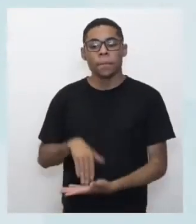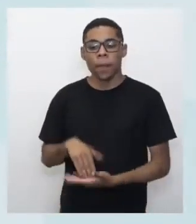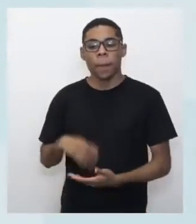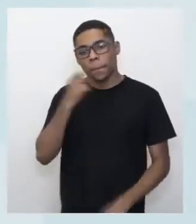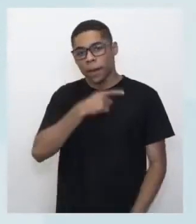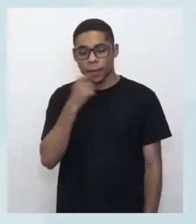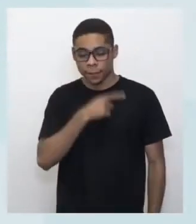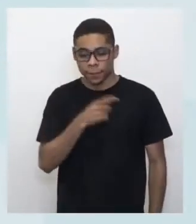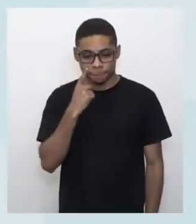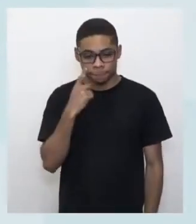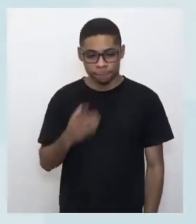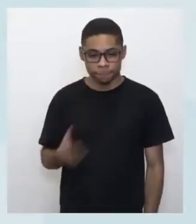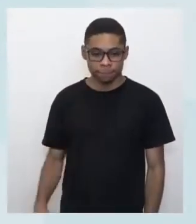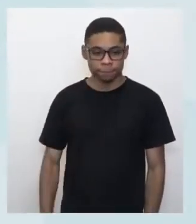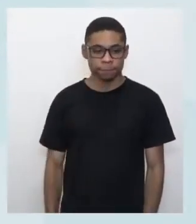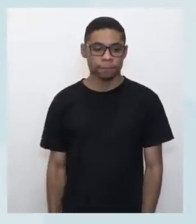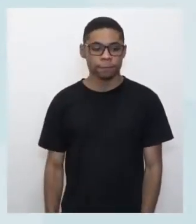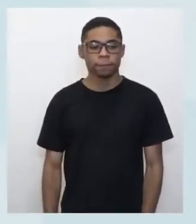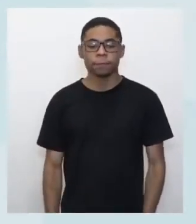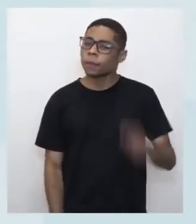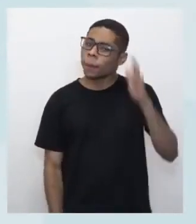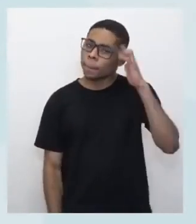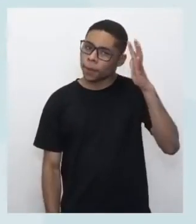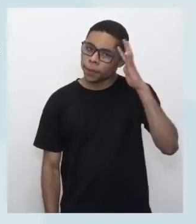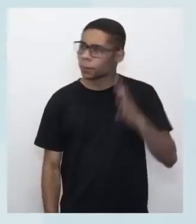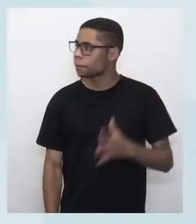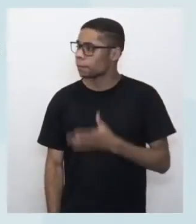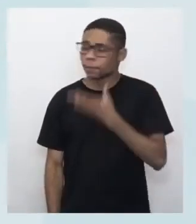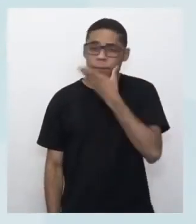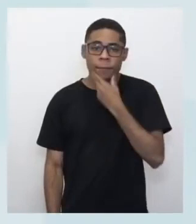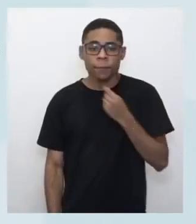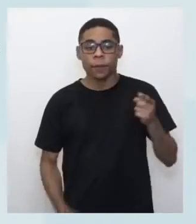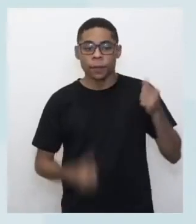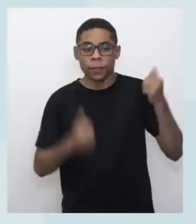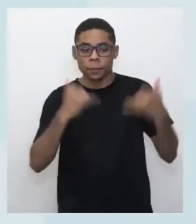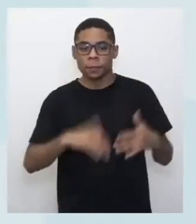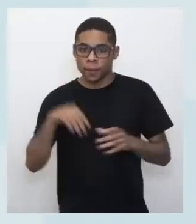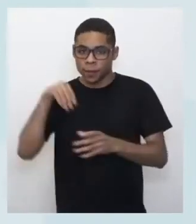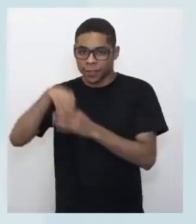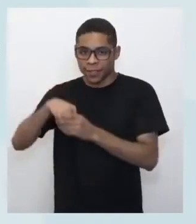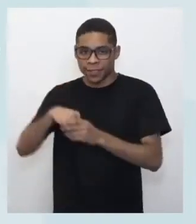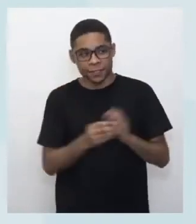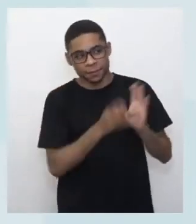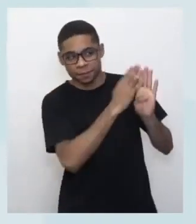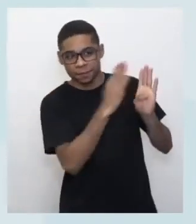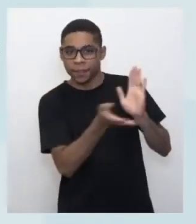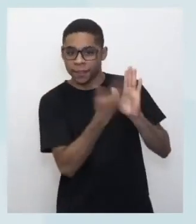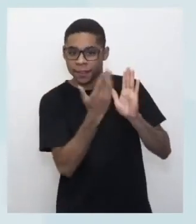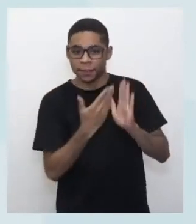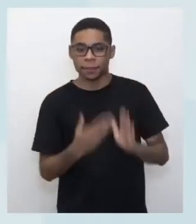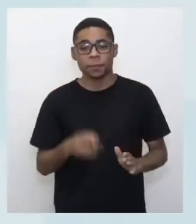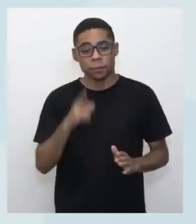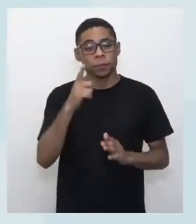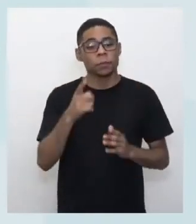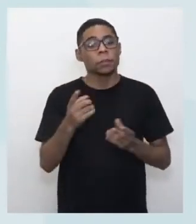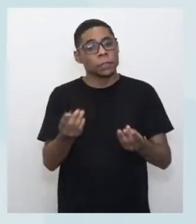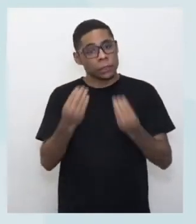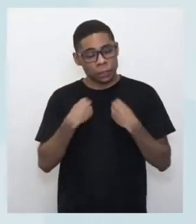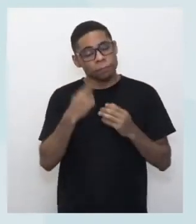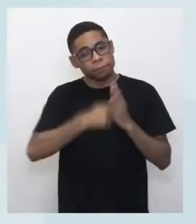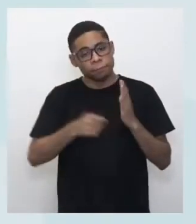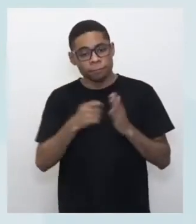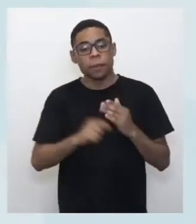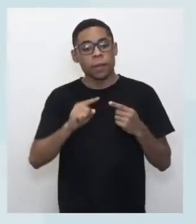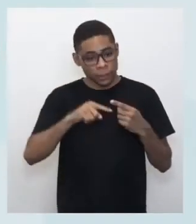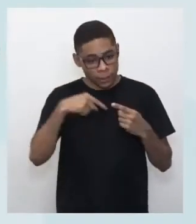Okay? Então, pense no que o homem disse aí para a bibliotecária e escreva um primeiro rascunho.